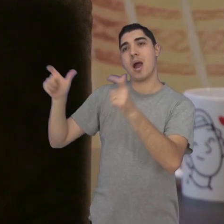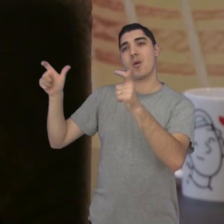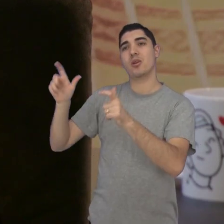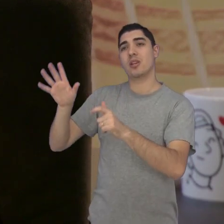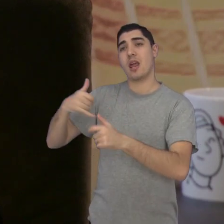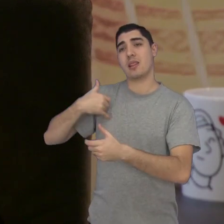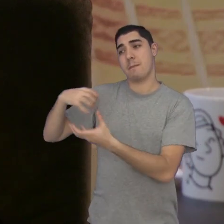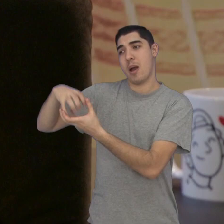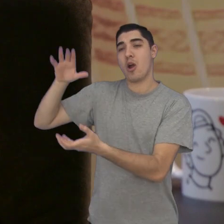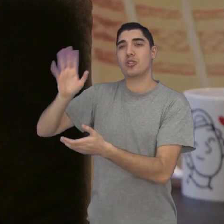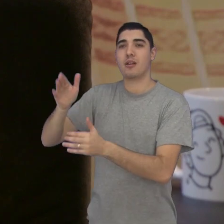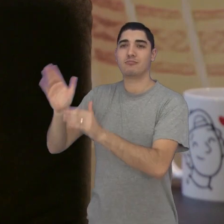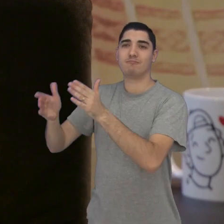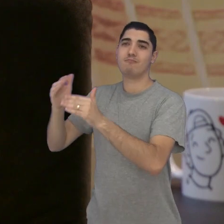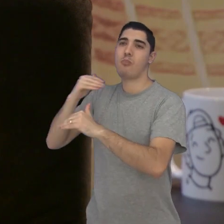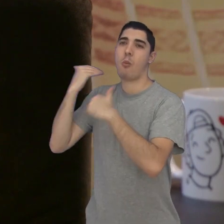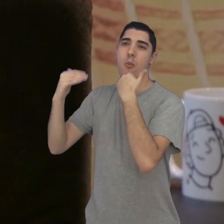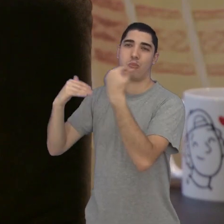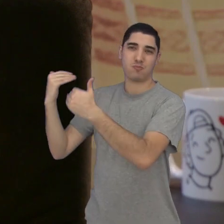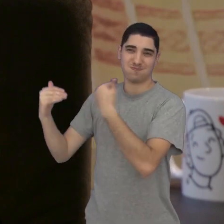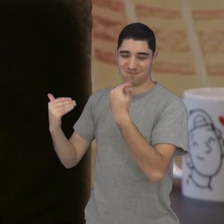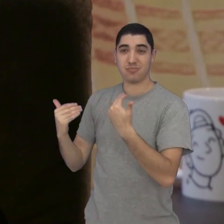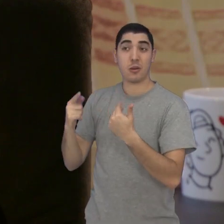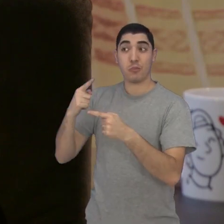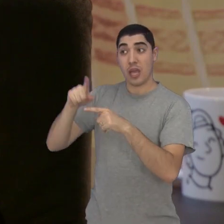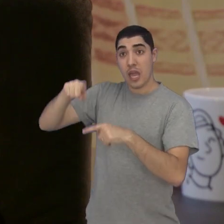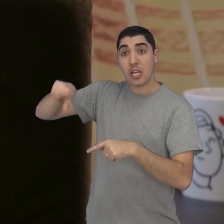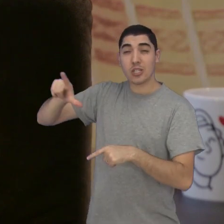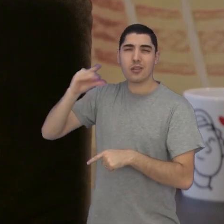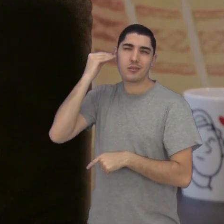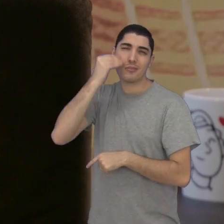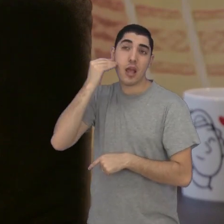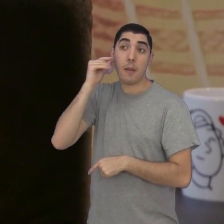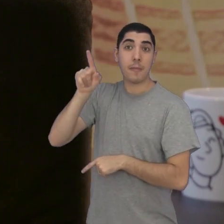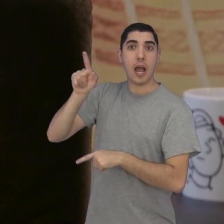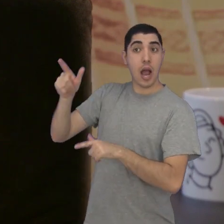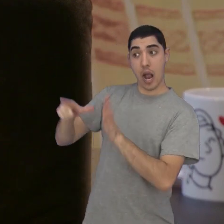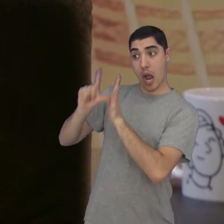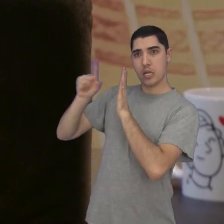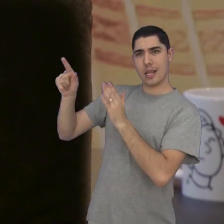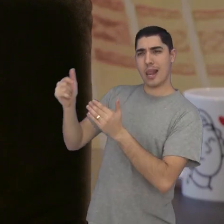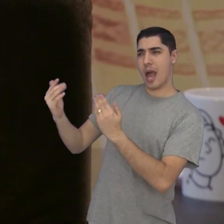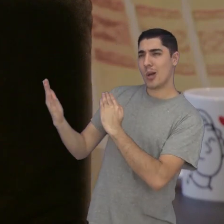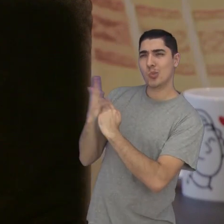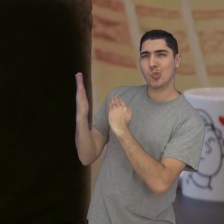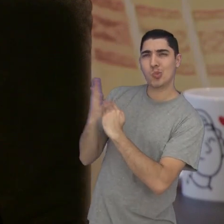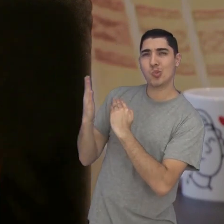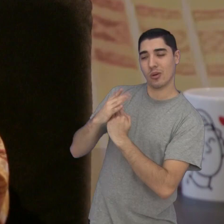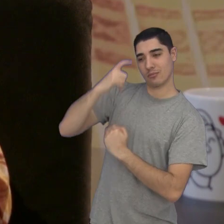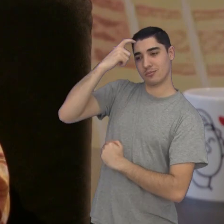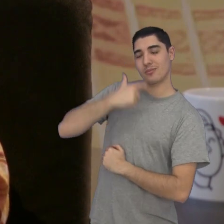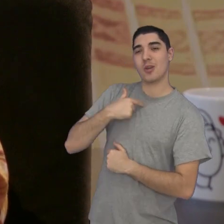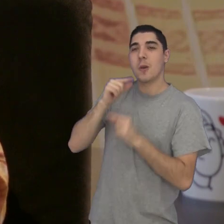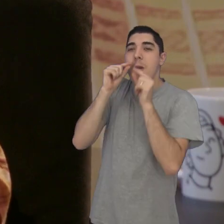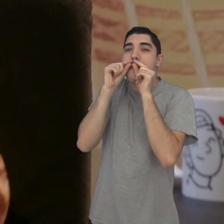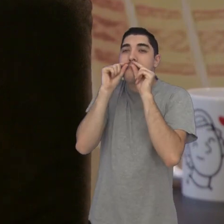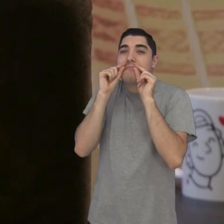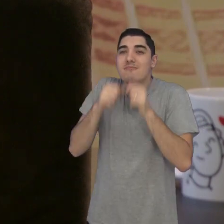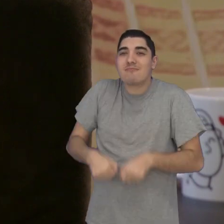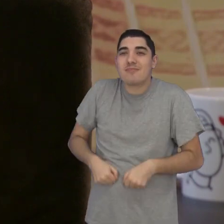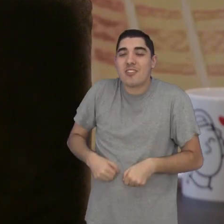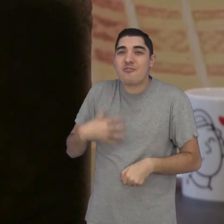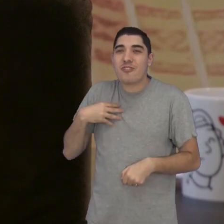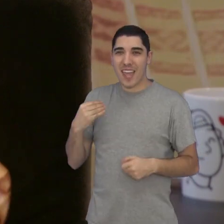são pessoas mais idosas, que tinham uma bagagem aí de carreira artística e que me ajudou muito, né, a se tornar o